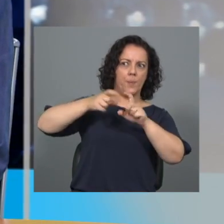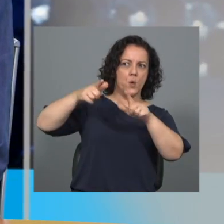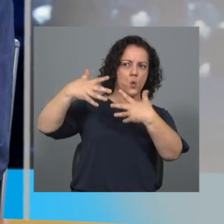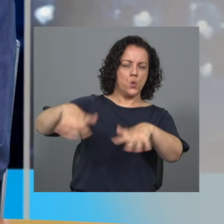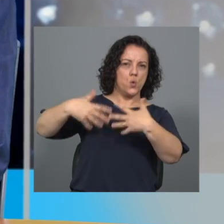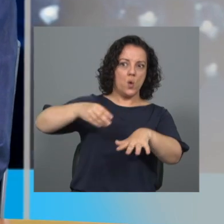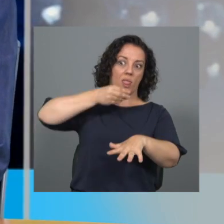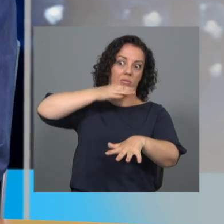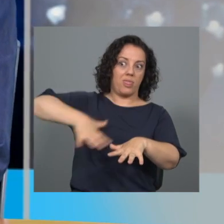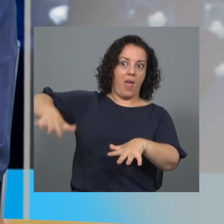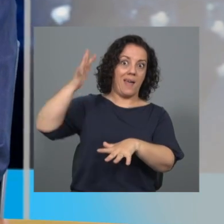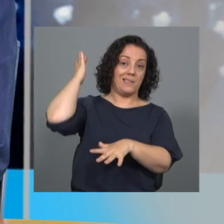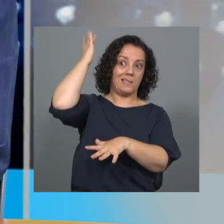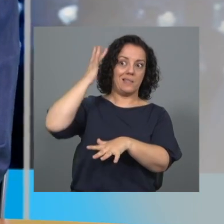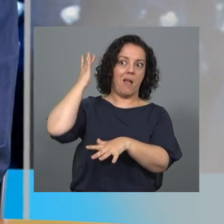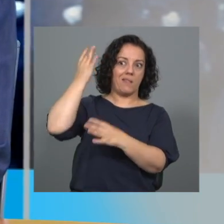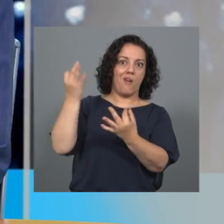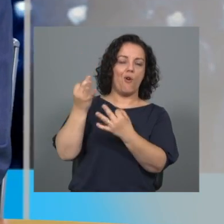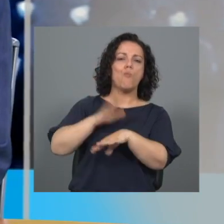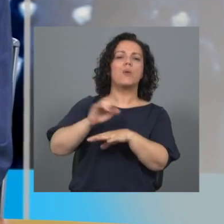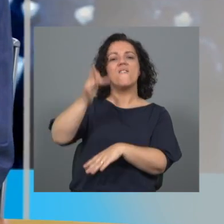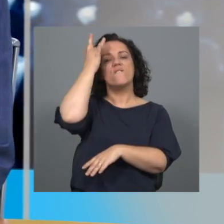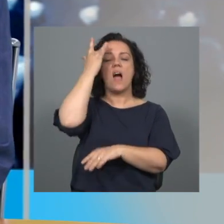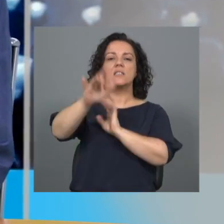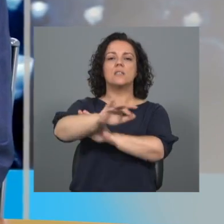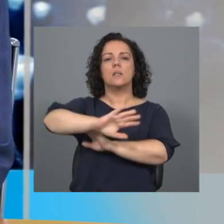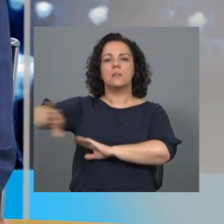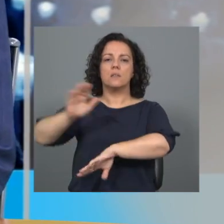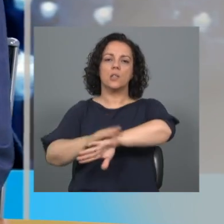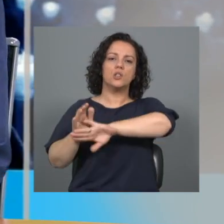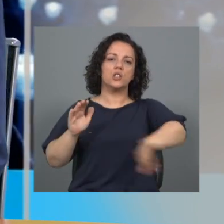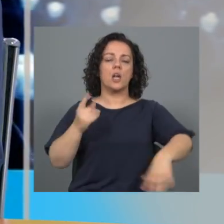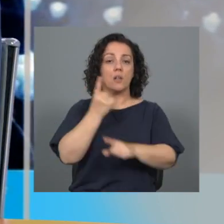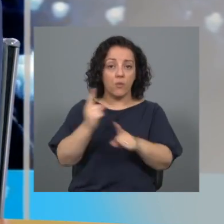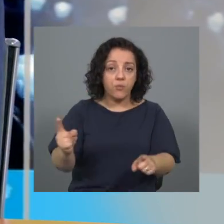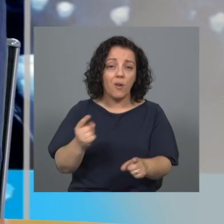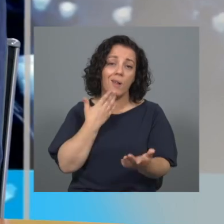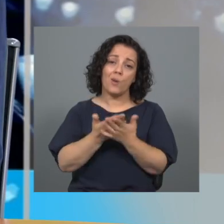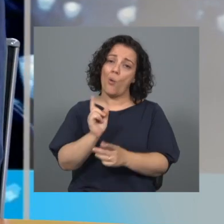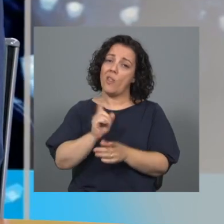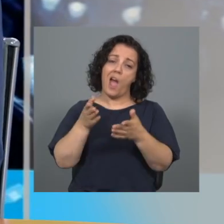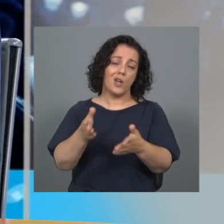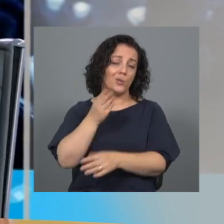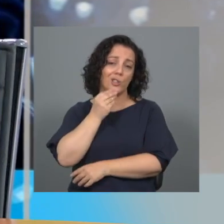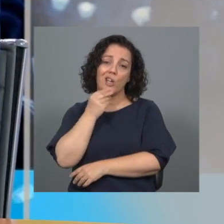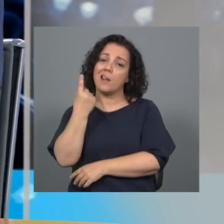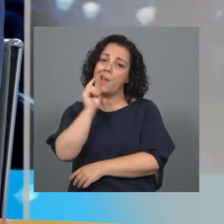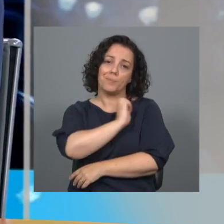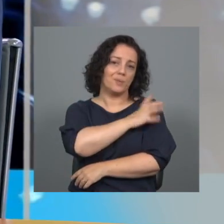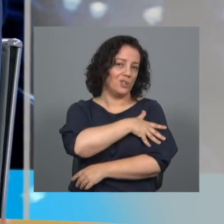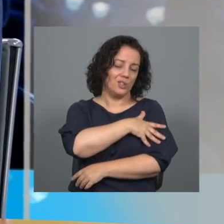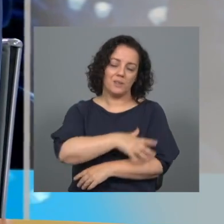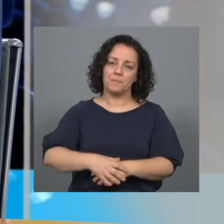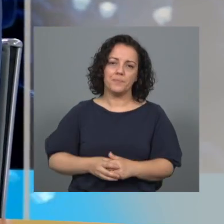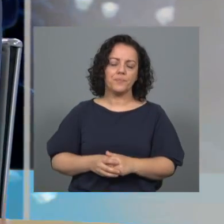Terra Santa pelo prisma fácil da esquerda-direita. Não ajuda ninguém, não ajuda os palestinianos, com certeza, nem os israelitas. E que